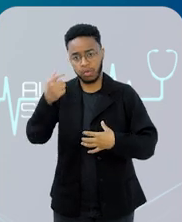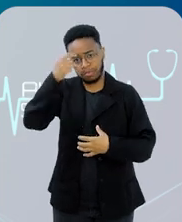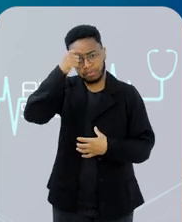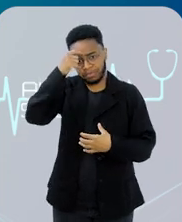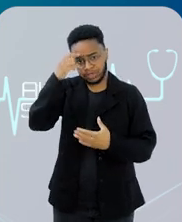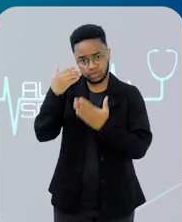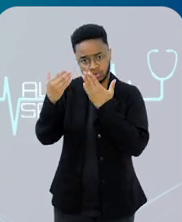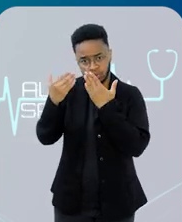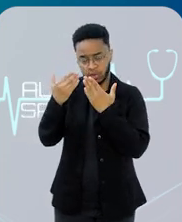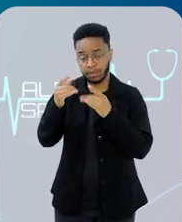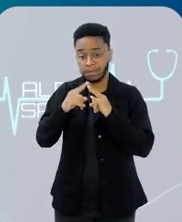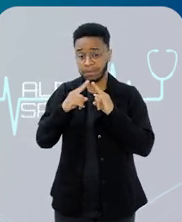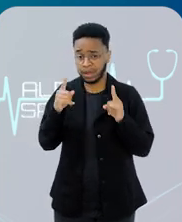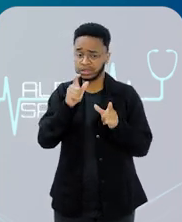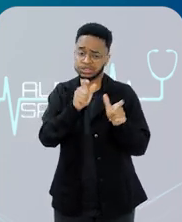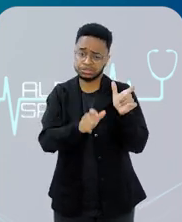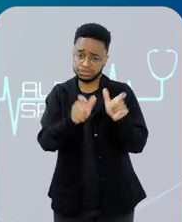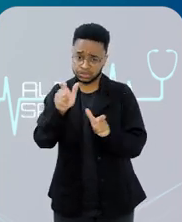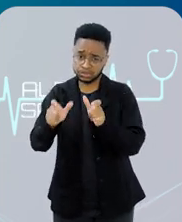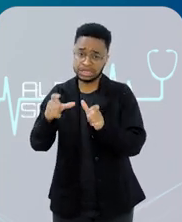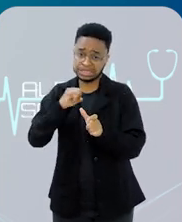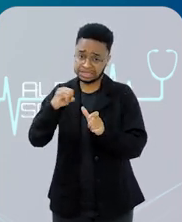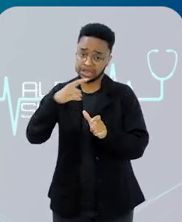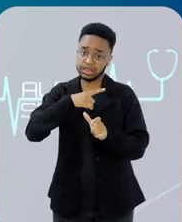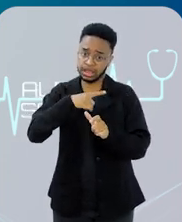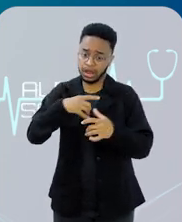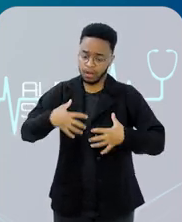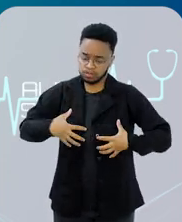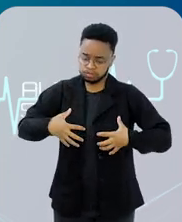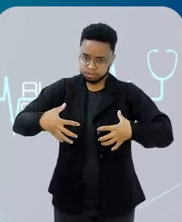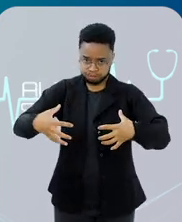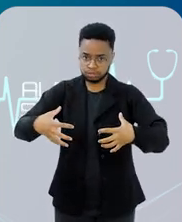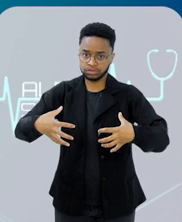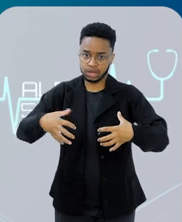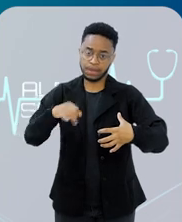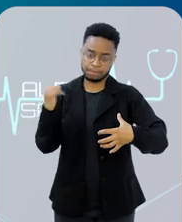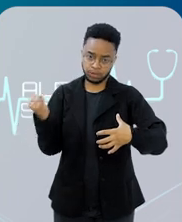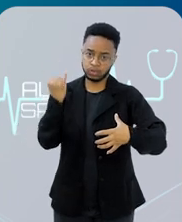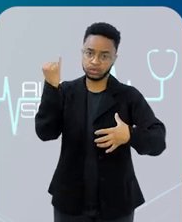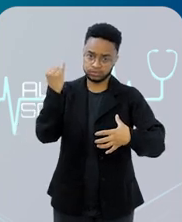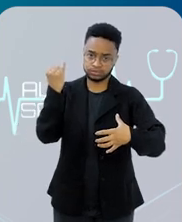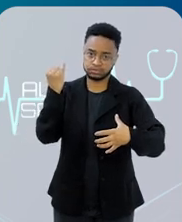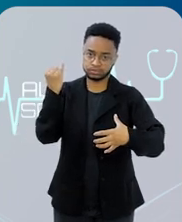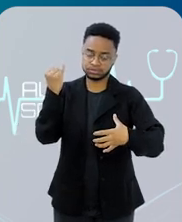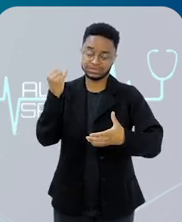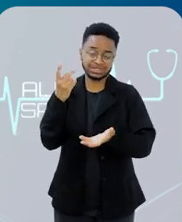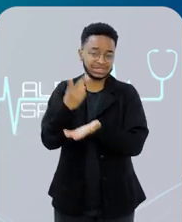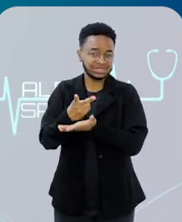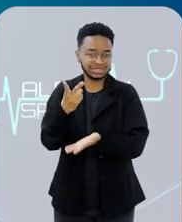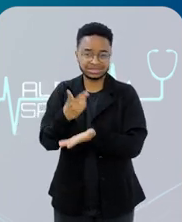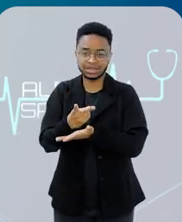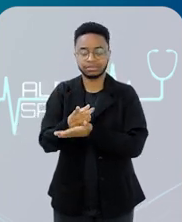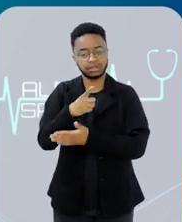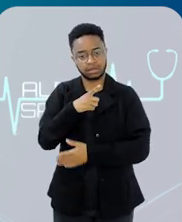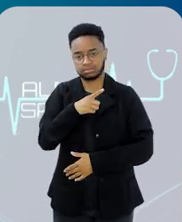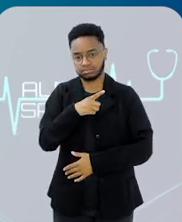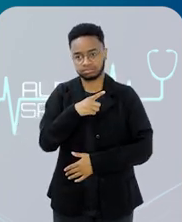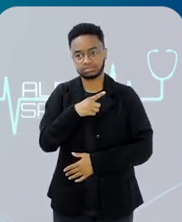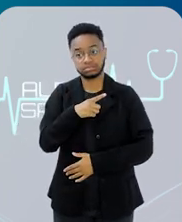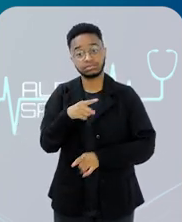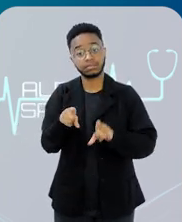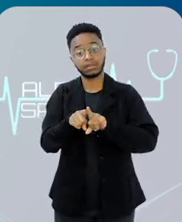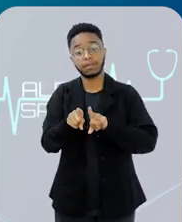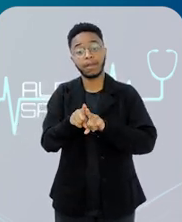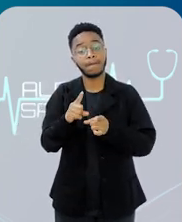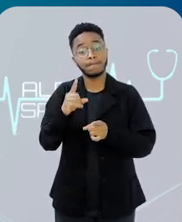processo psicológico, mas o paciente com uma gineco, uma gigantomastia importante, ele sempre vai existir, e